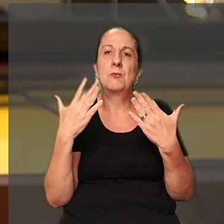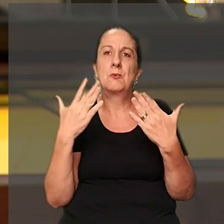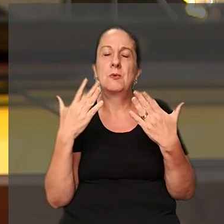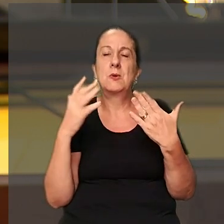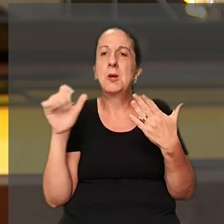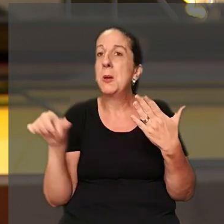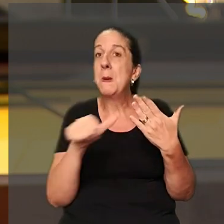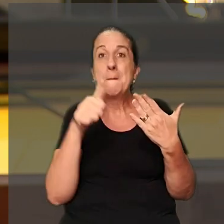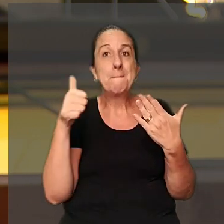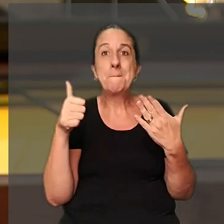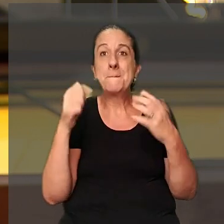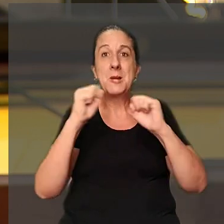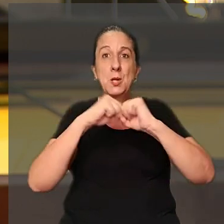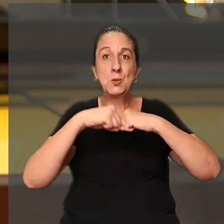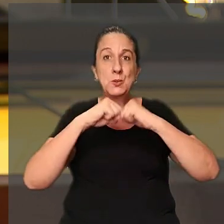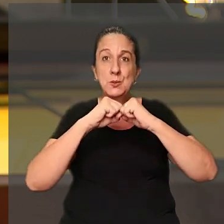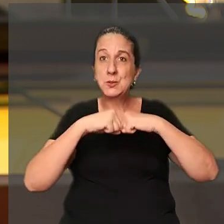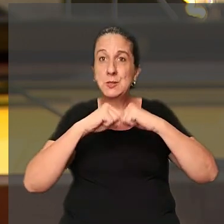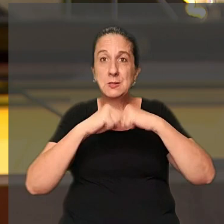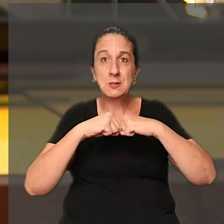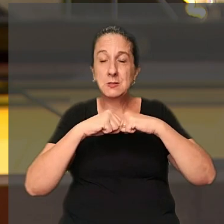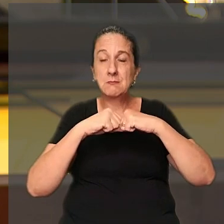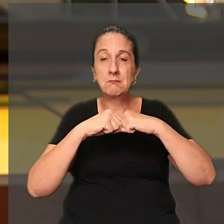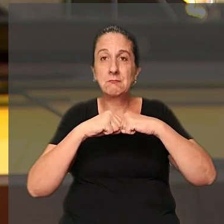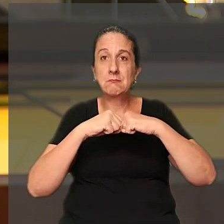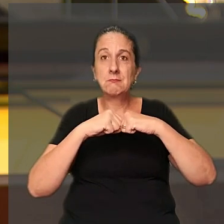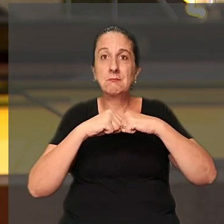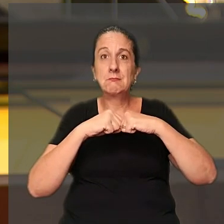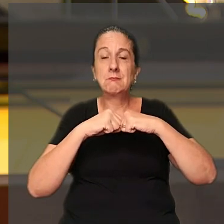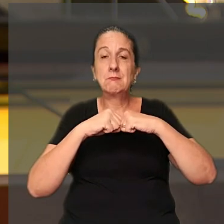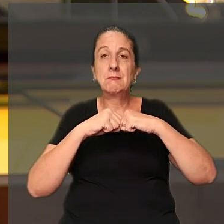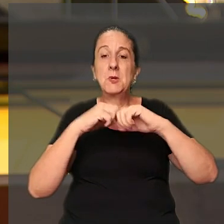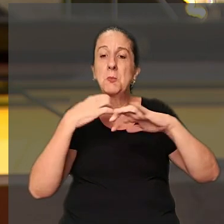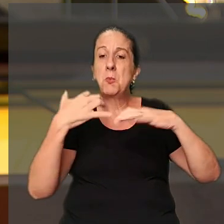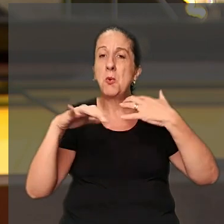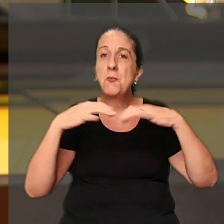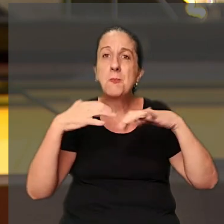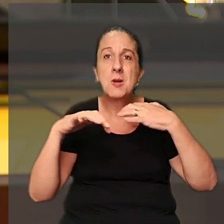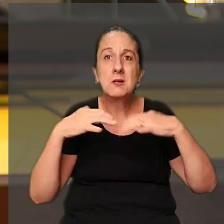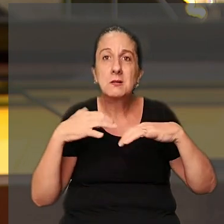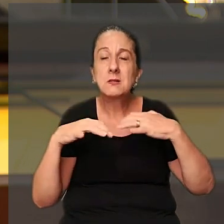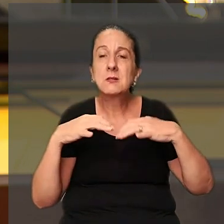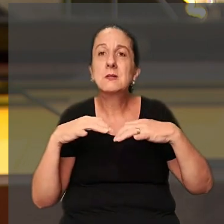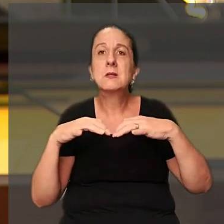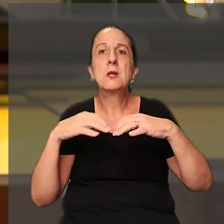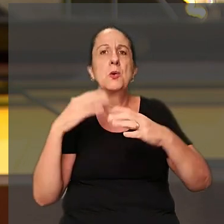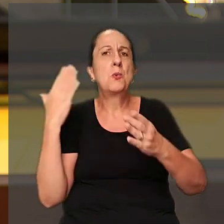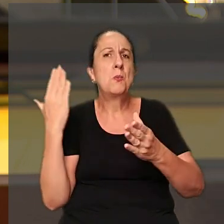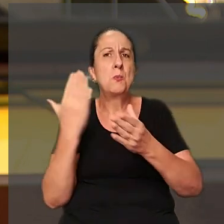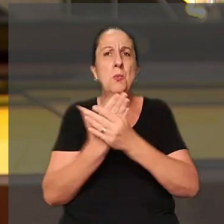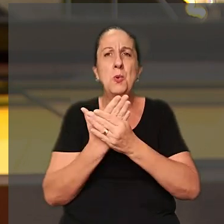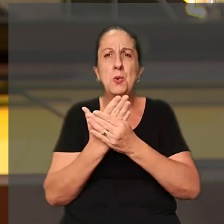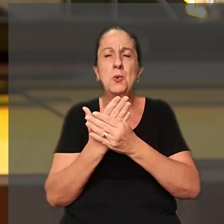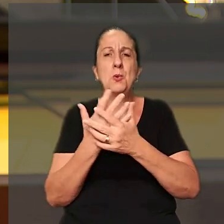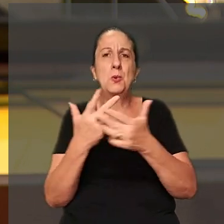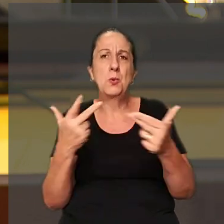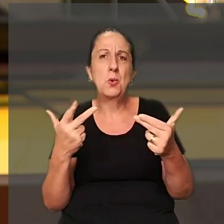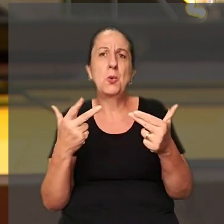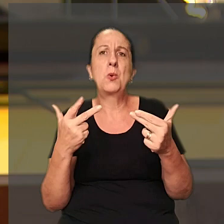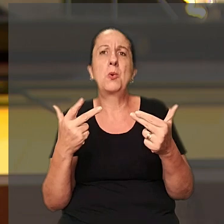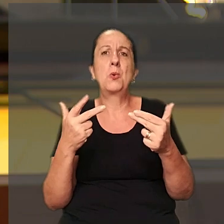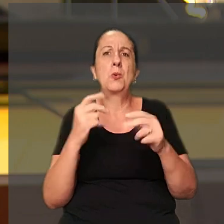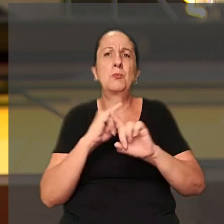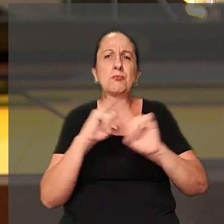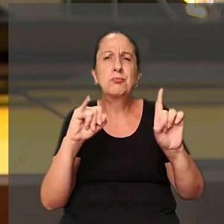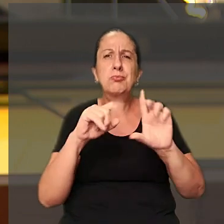o melhor sistema de movimentação de processos, transmissão